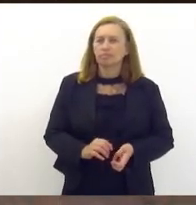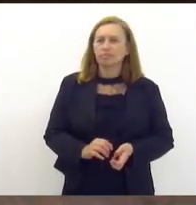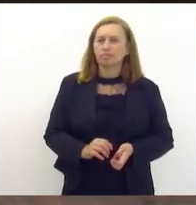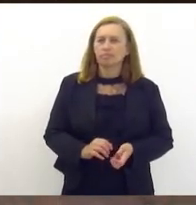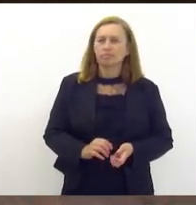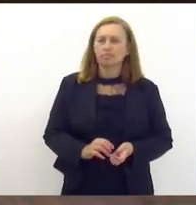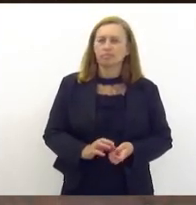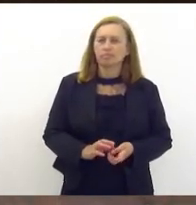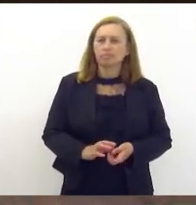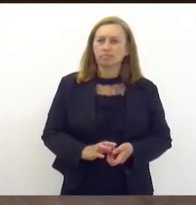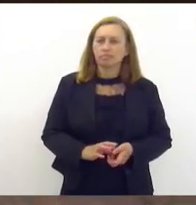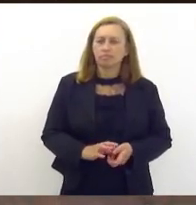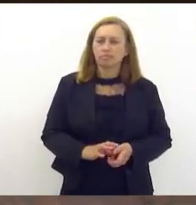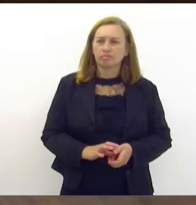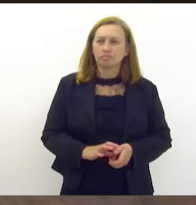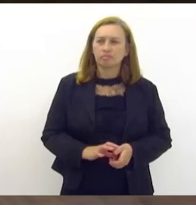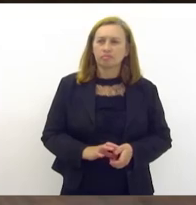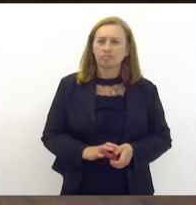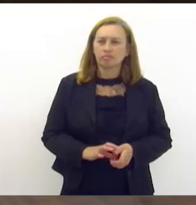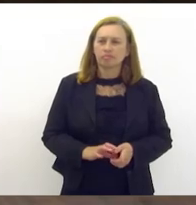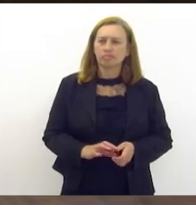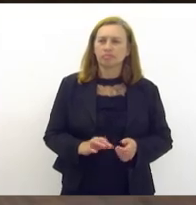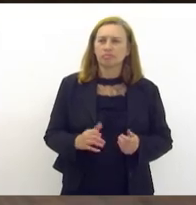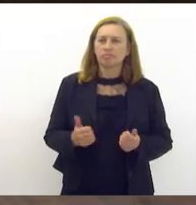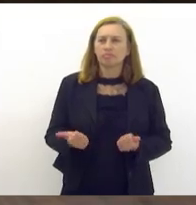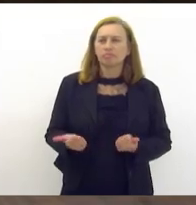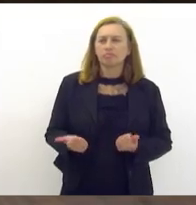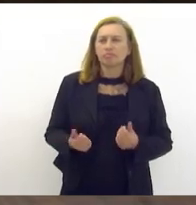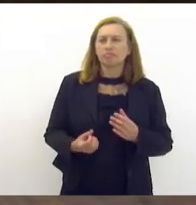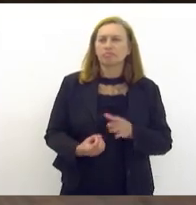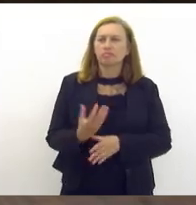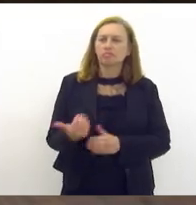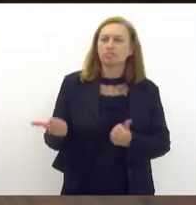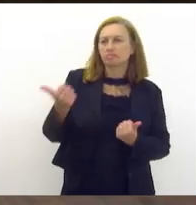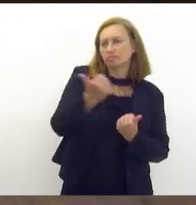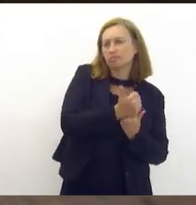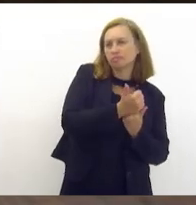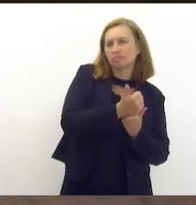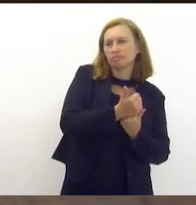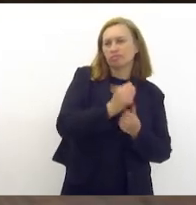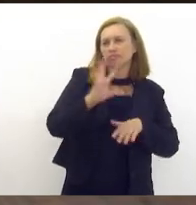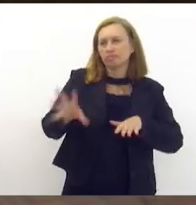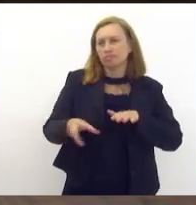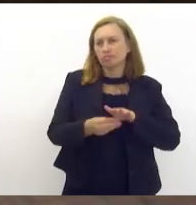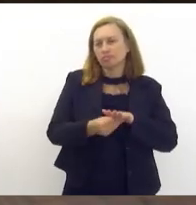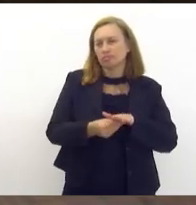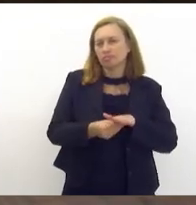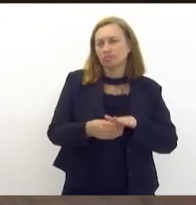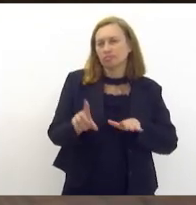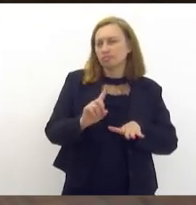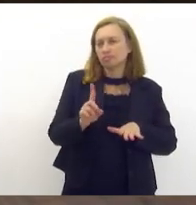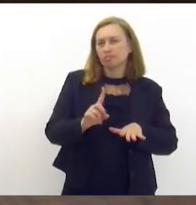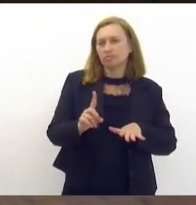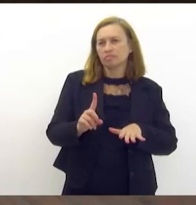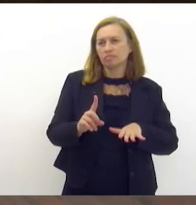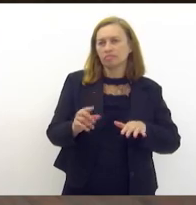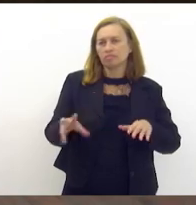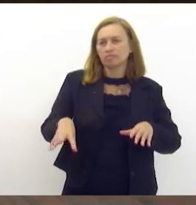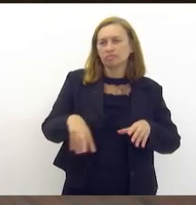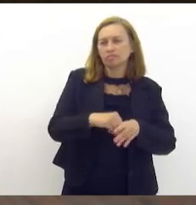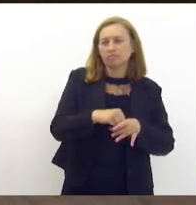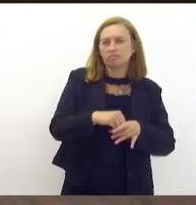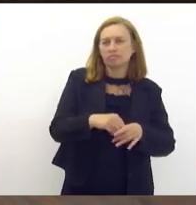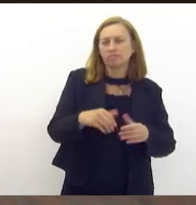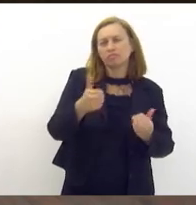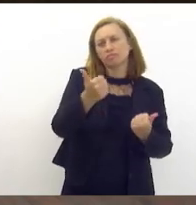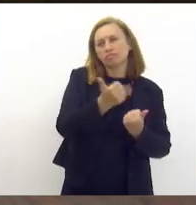a CCJ fez um substitutivo. E essas emendas não estão cobrindo o substitutivo,